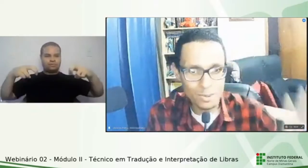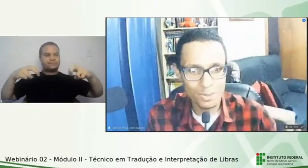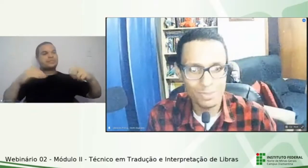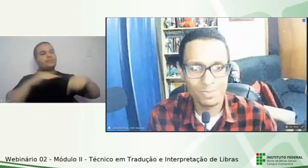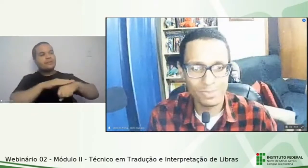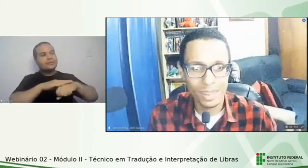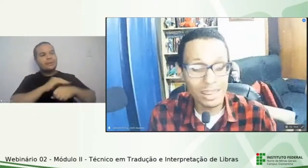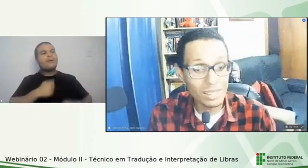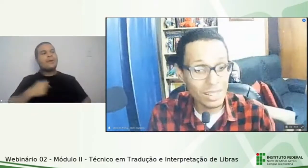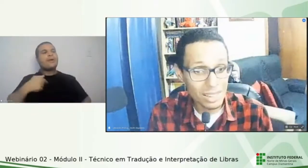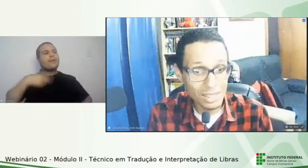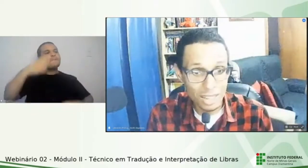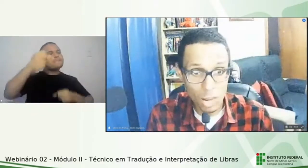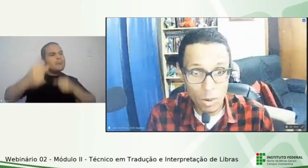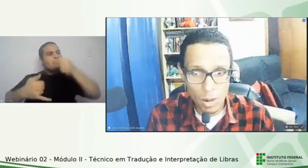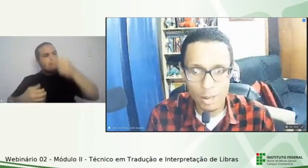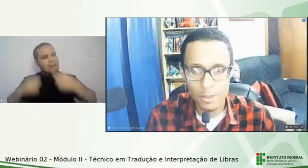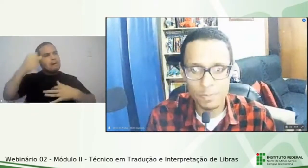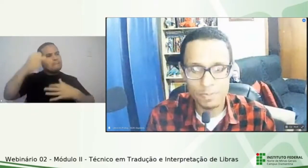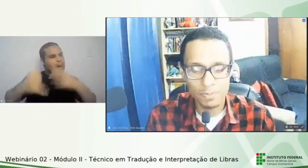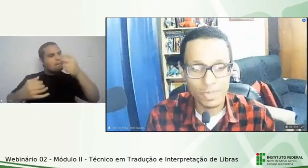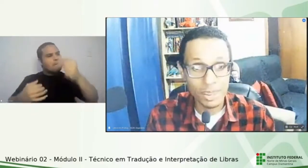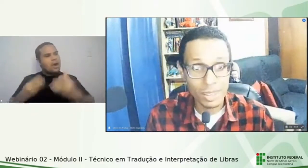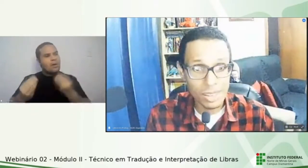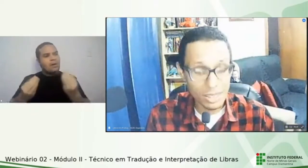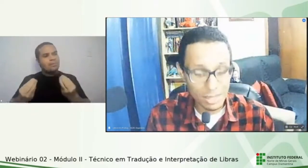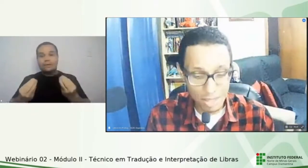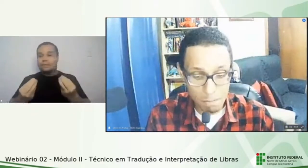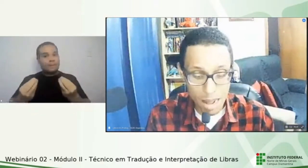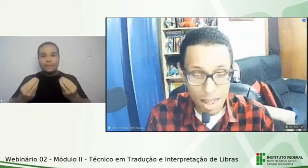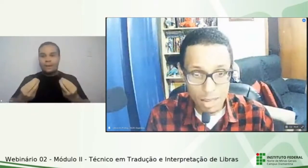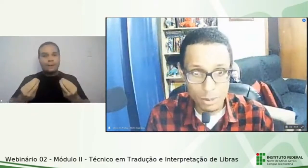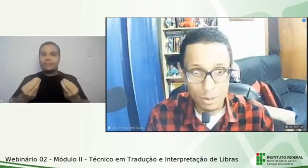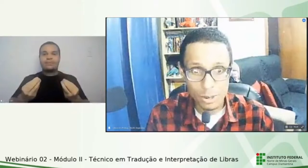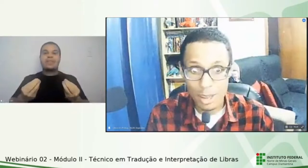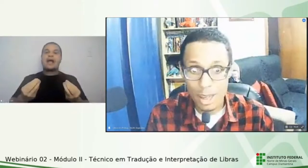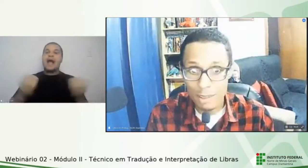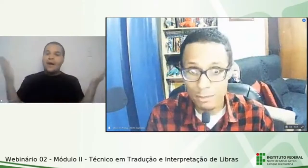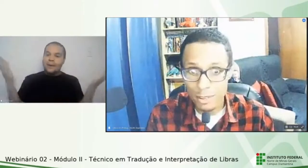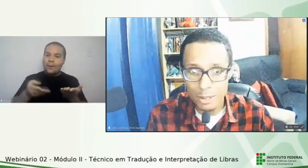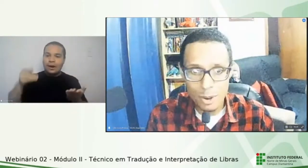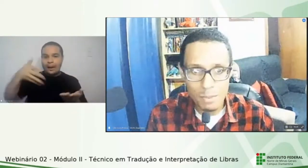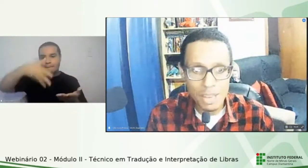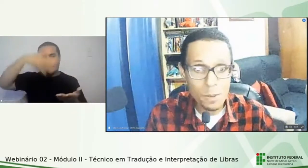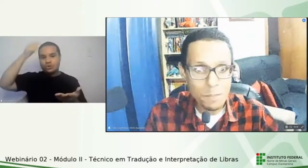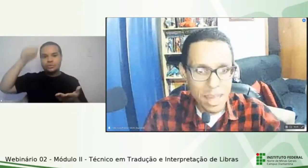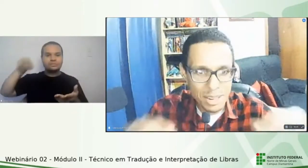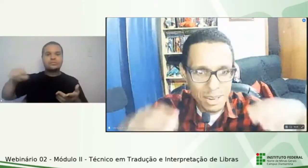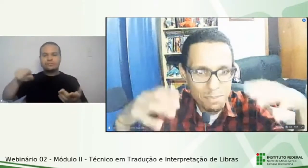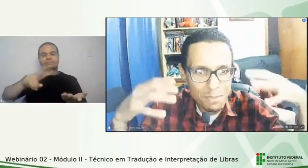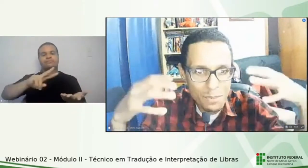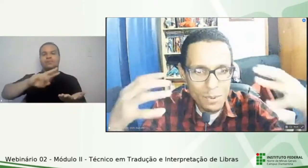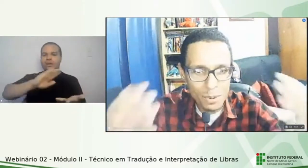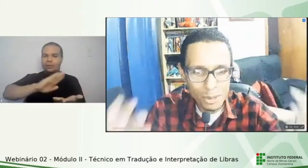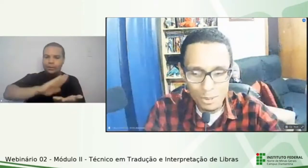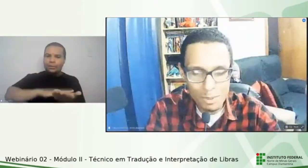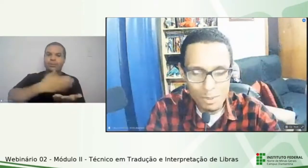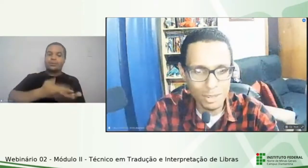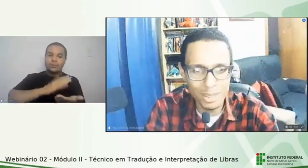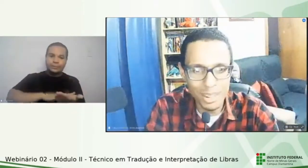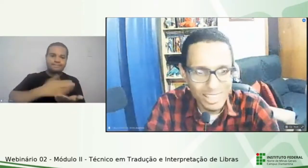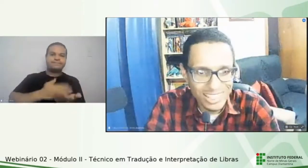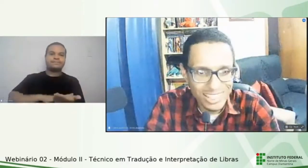Não, ele está sinalizando agora. E esse trabalho é fenomenalmente